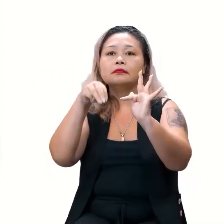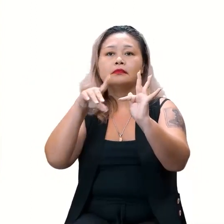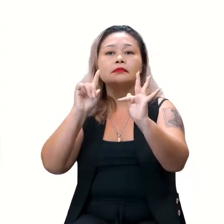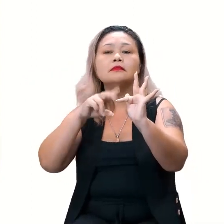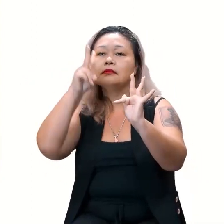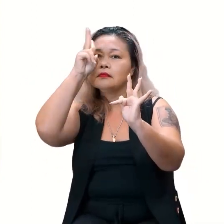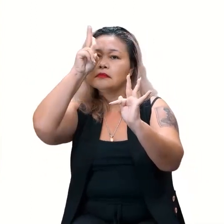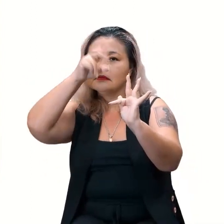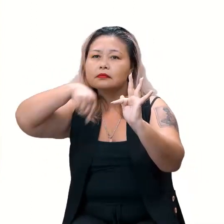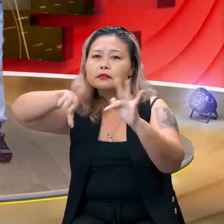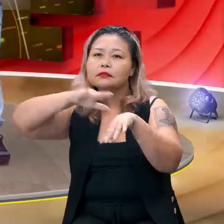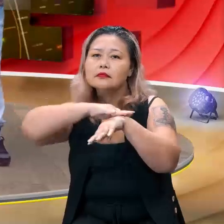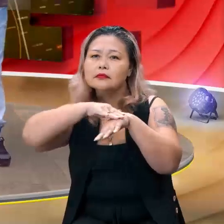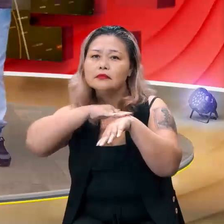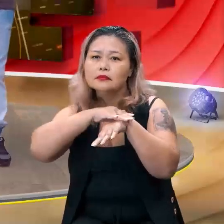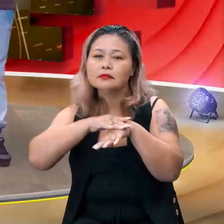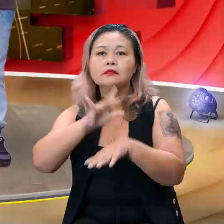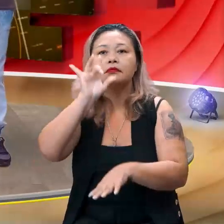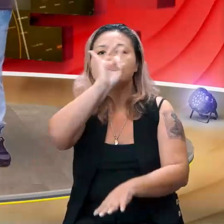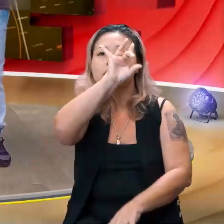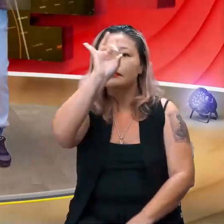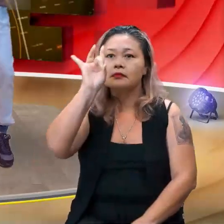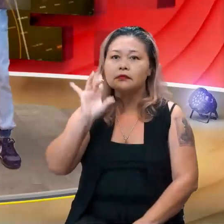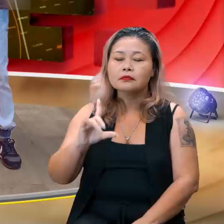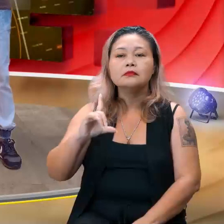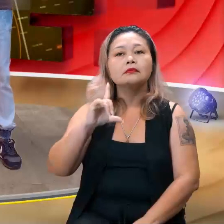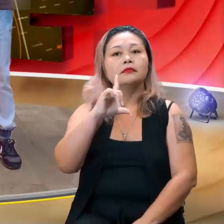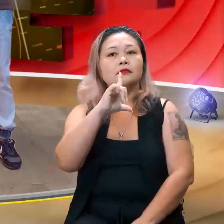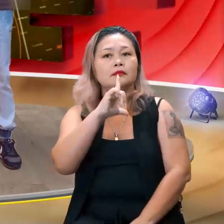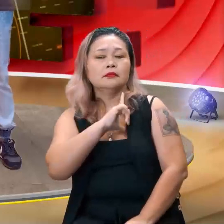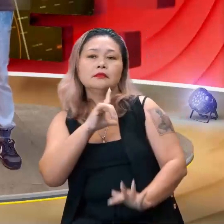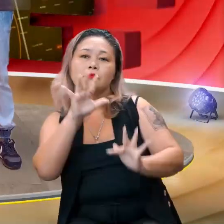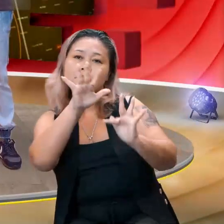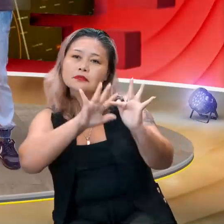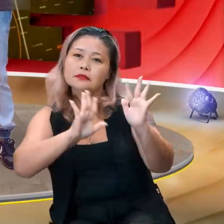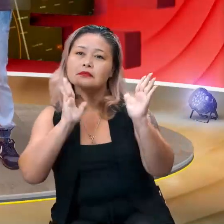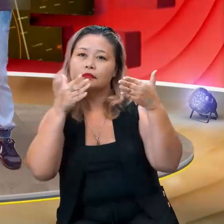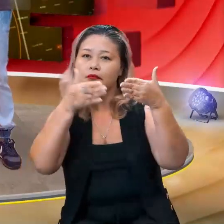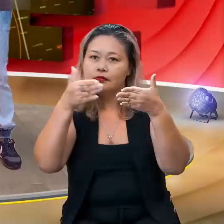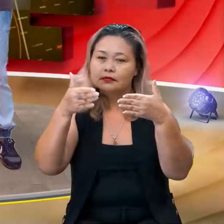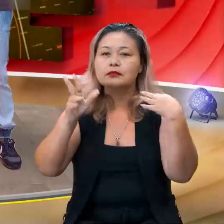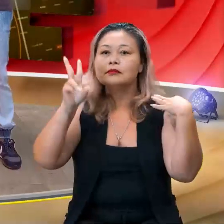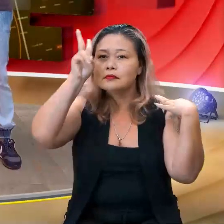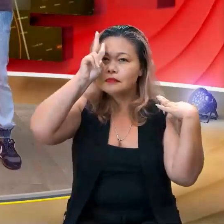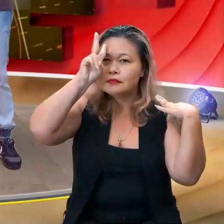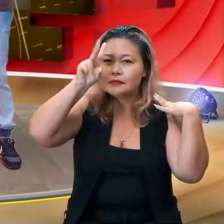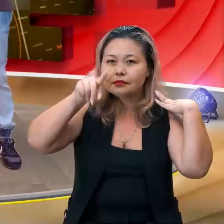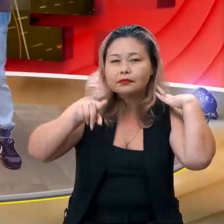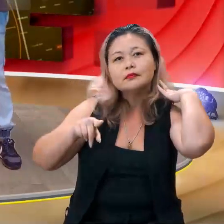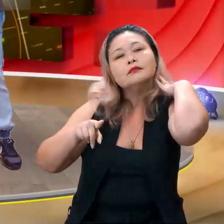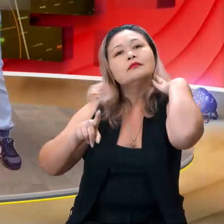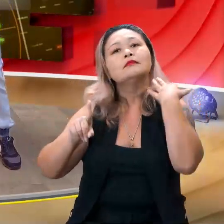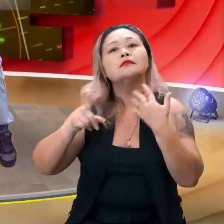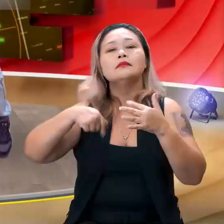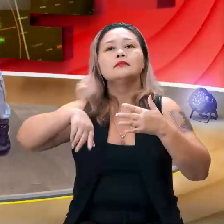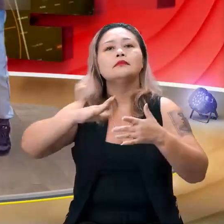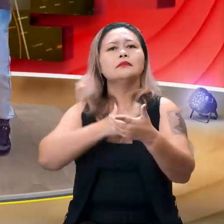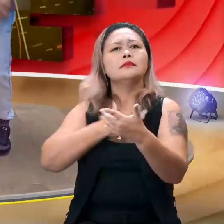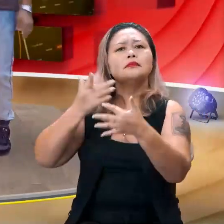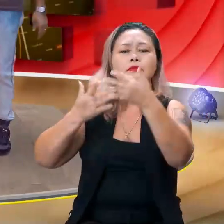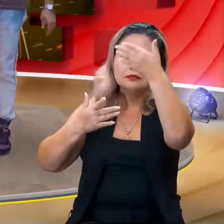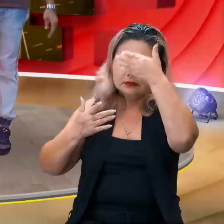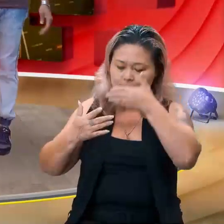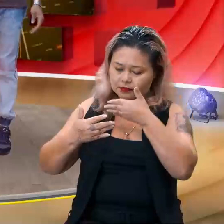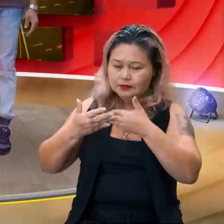com vocês e falou que cada função vai ter um gráfico específico? Né? Lembra. Lembra? Eu gostei do bonequinho aqui. Gostou? Como é